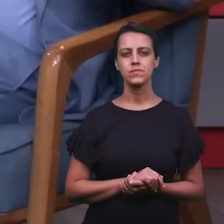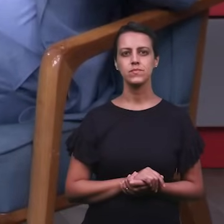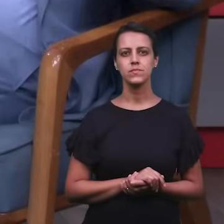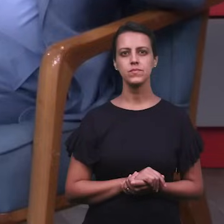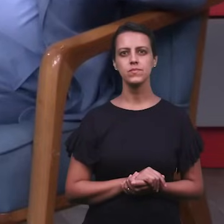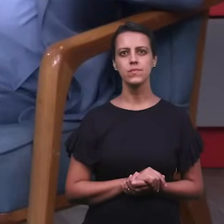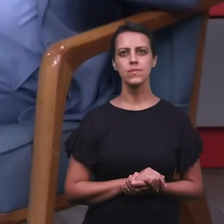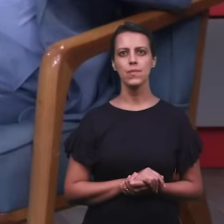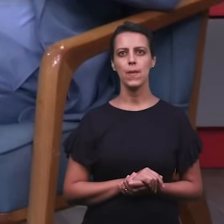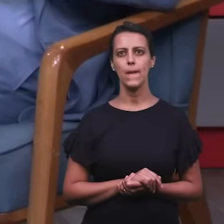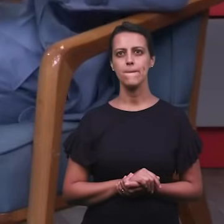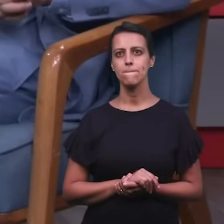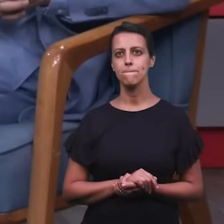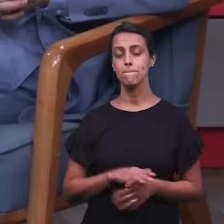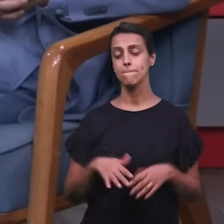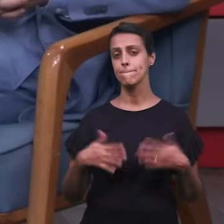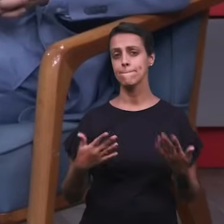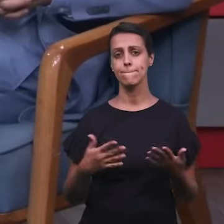Os